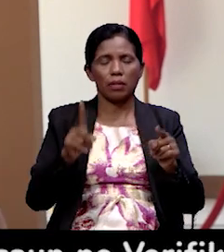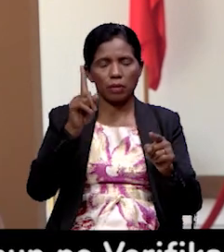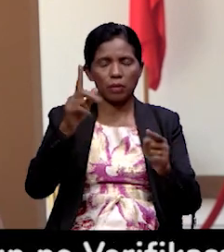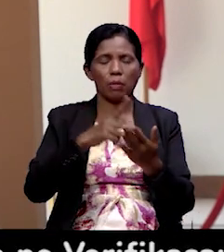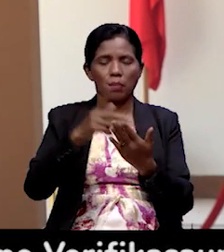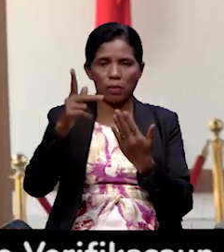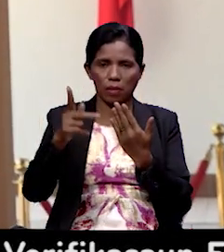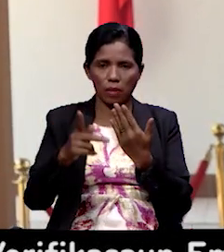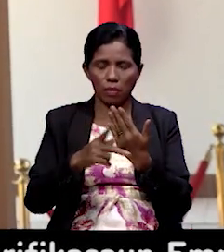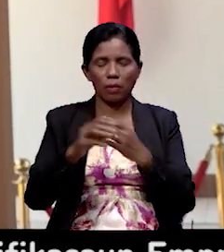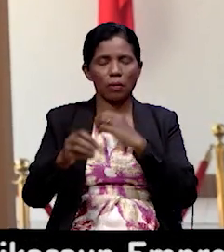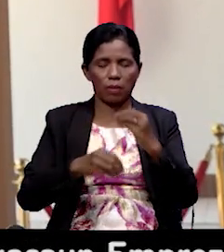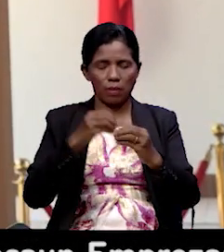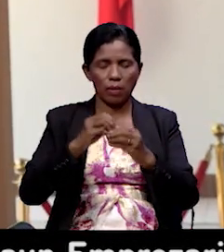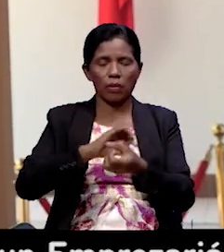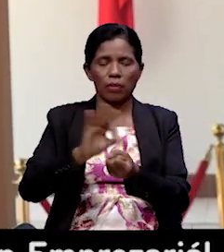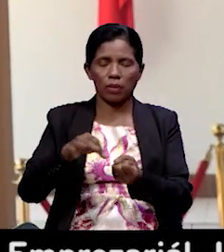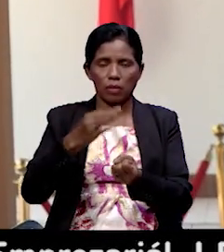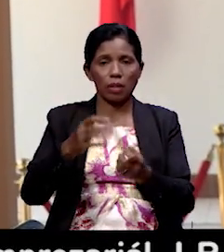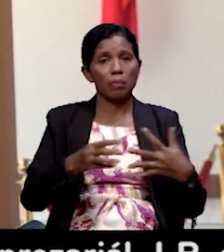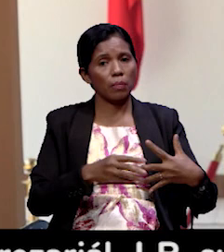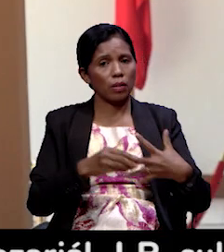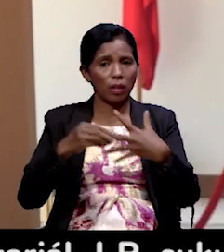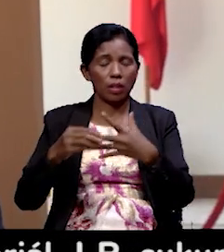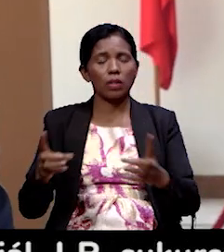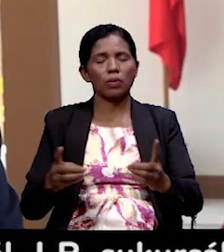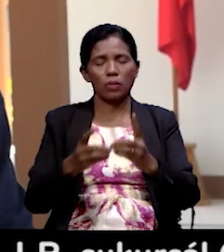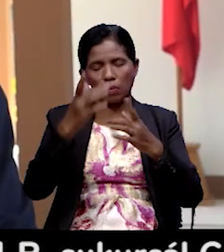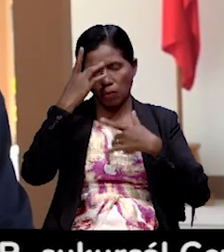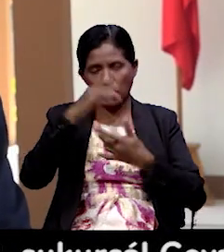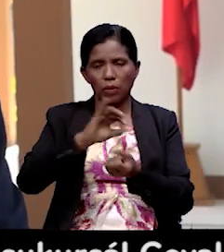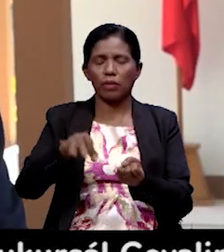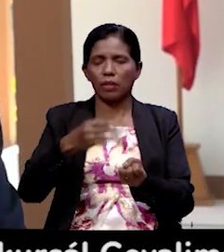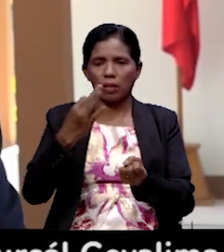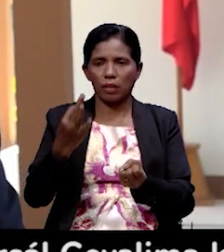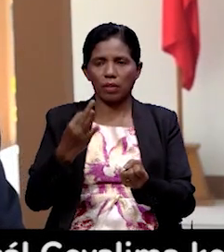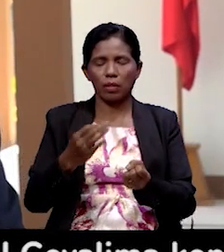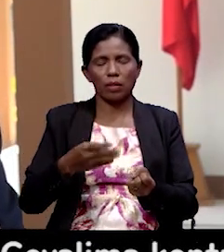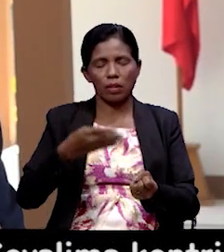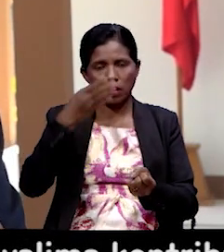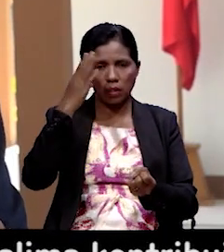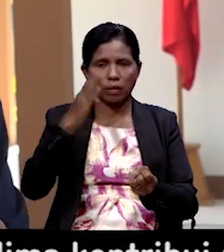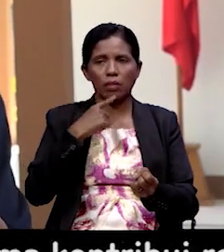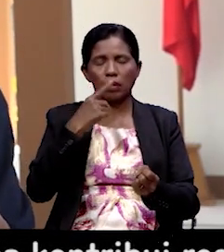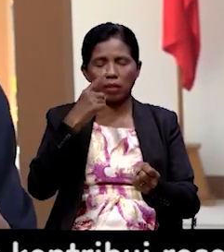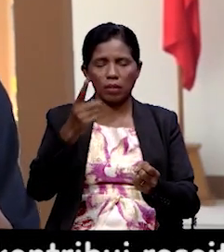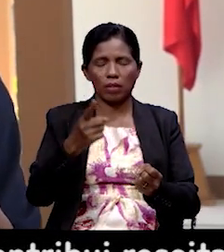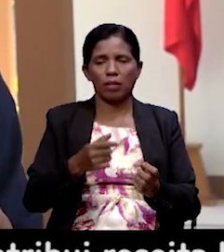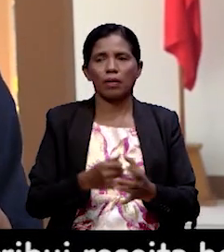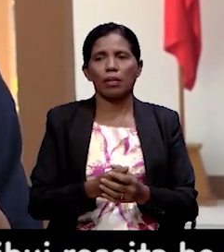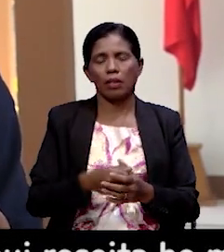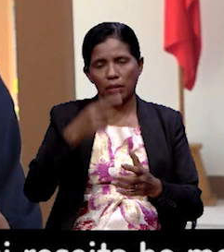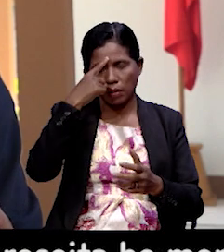que aborda principais a luta contra o Covid. O Sr. Bernard menciona a surpresa,